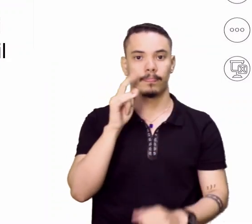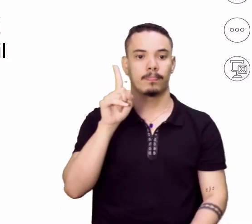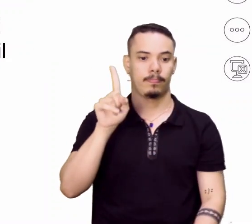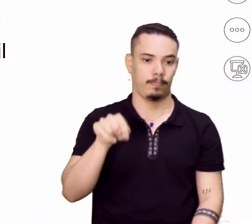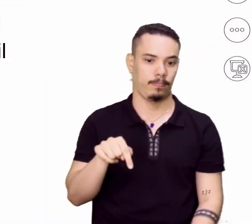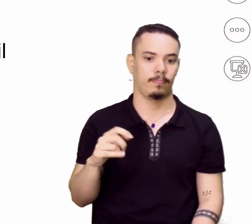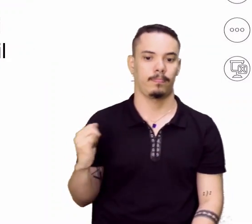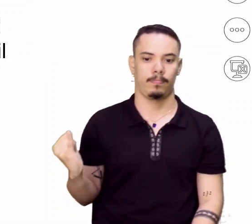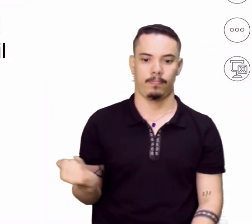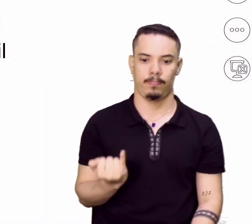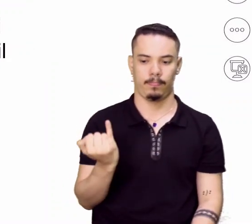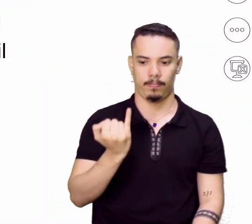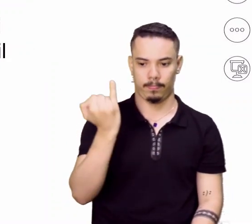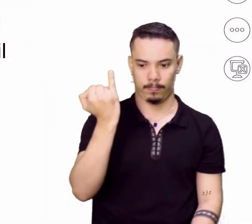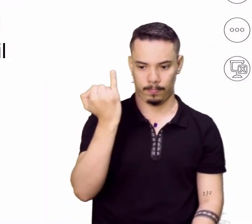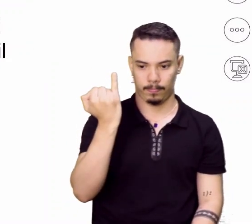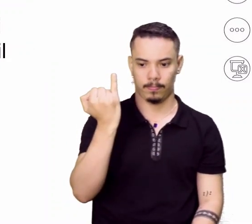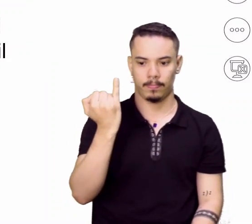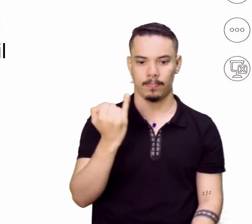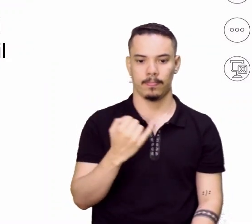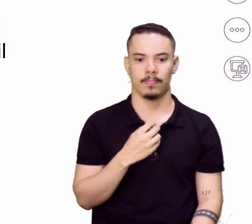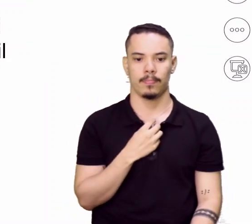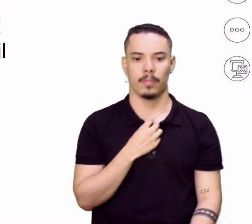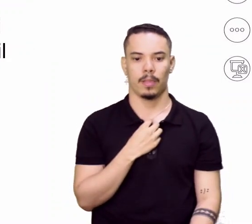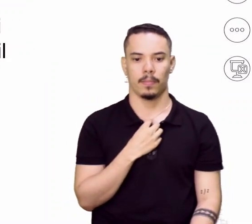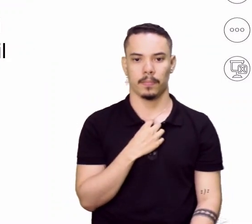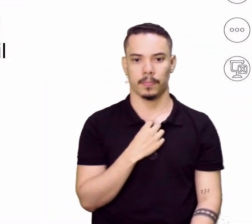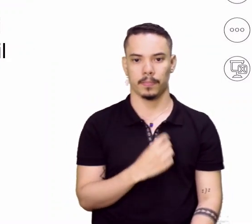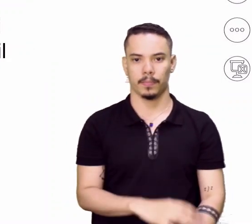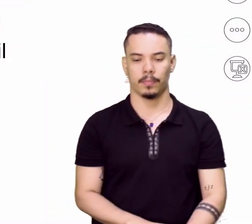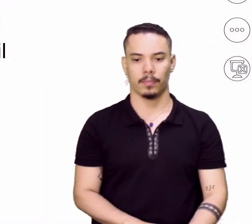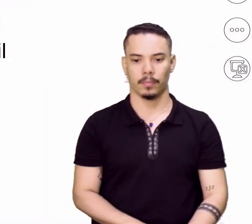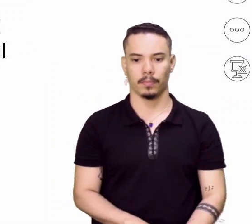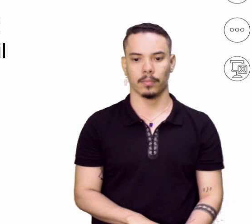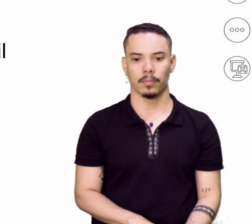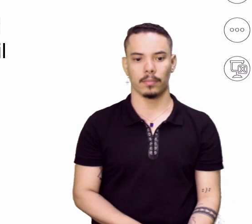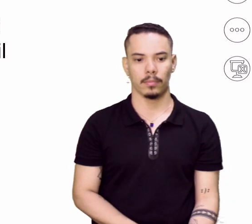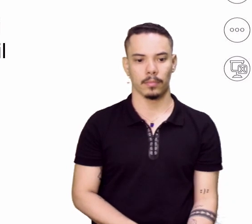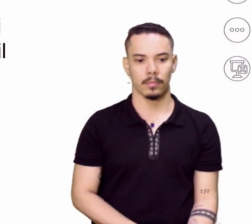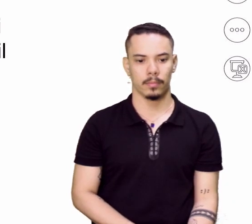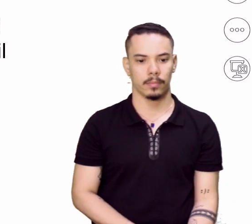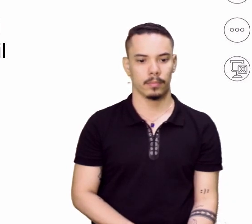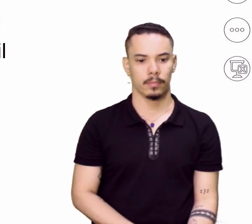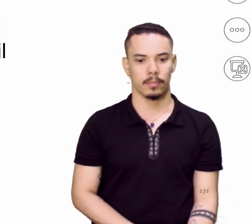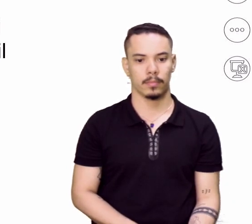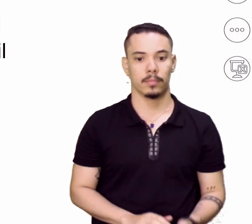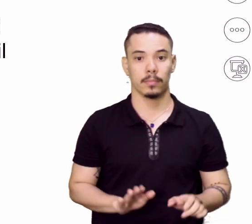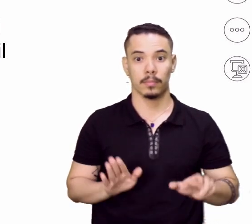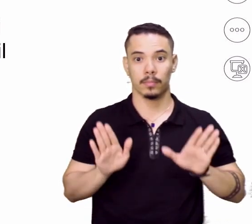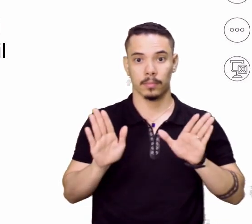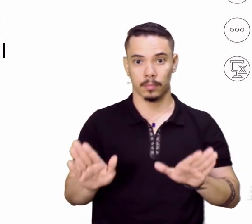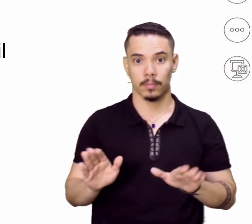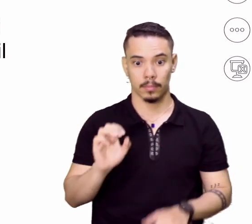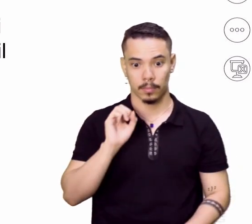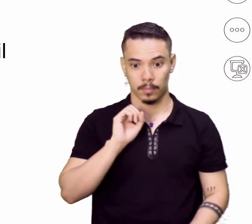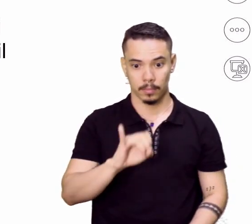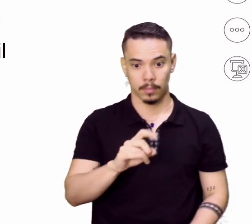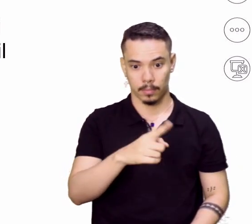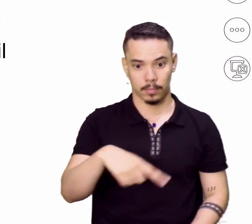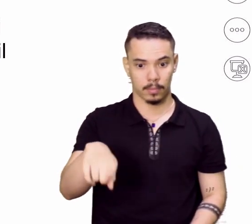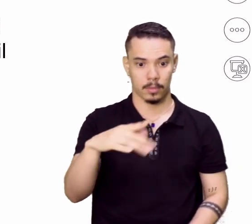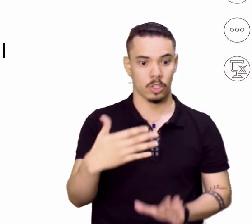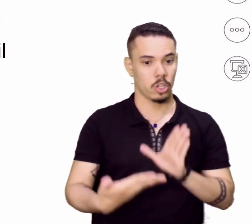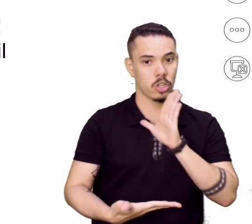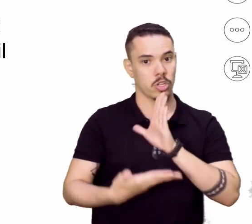importante, porque é o livro que você me emprestou, que eu estou falando que é muito bom, mas eu quis dizer que se você tirar essa aqui, também vai